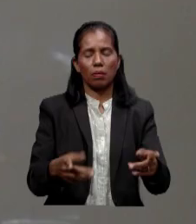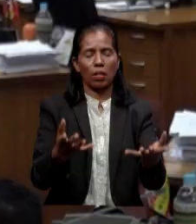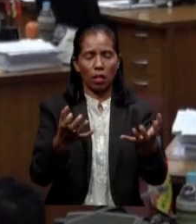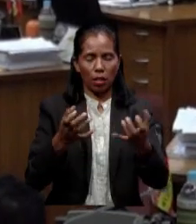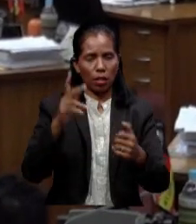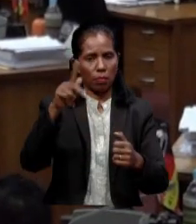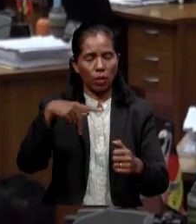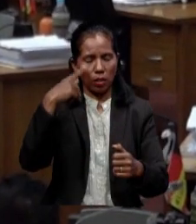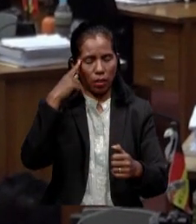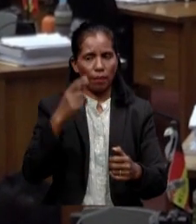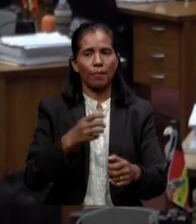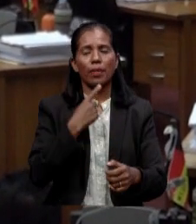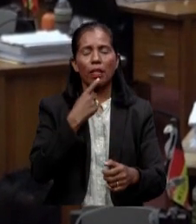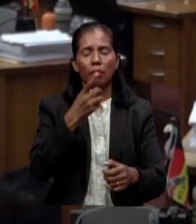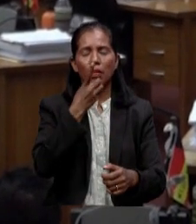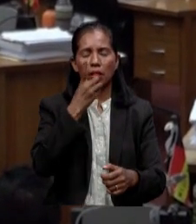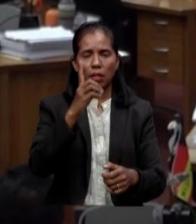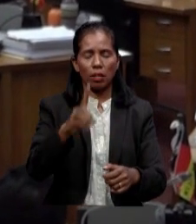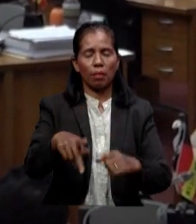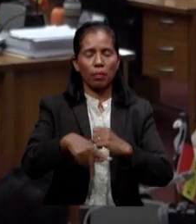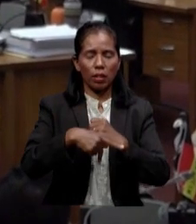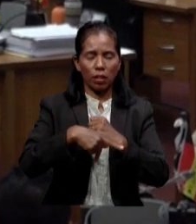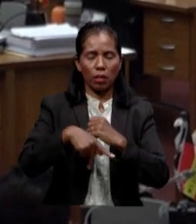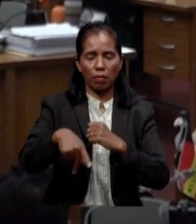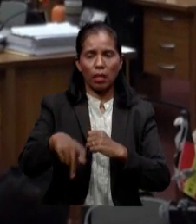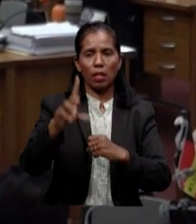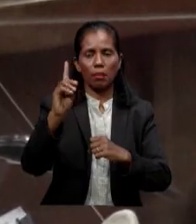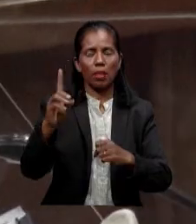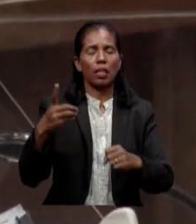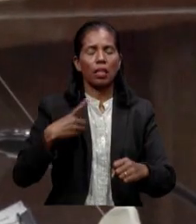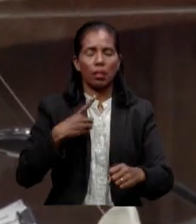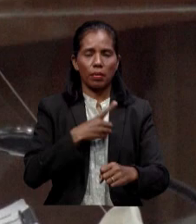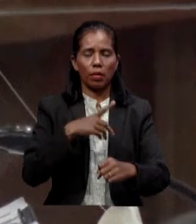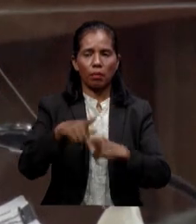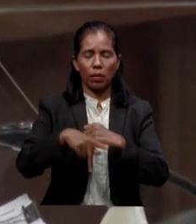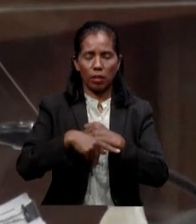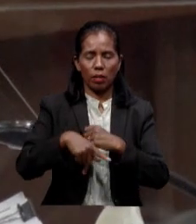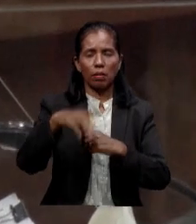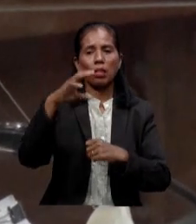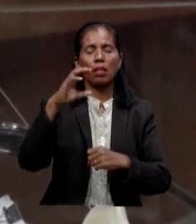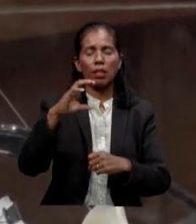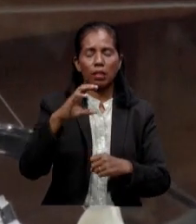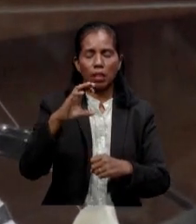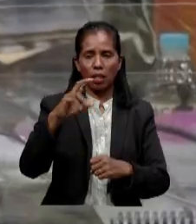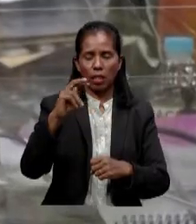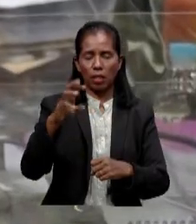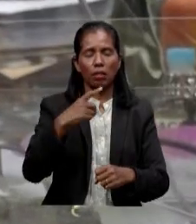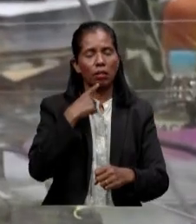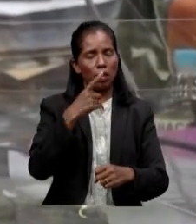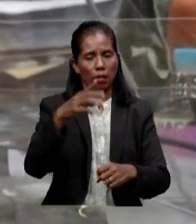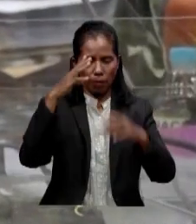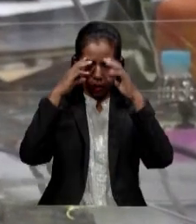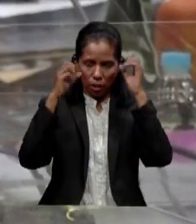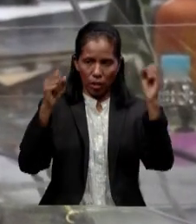política. Hatam ba deklarasaun bancada PLP Niang, deputado bancada CNRT Patrocínio Fernandes, rejeita asaun nebe